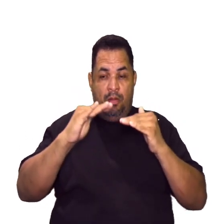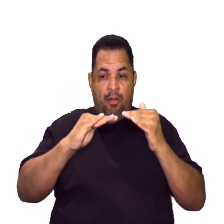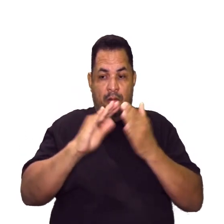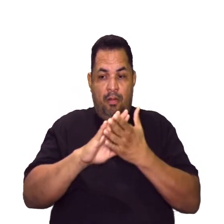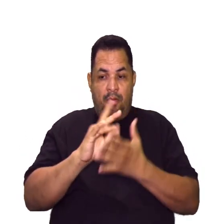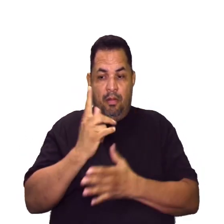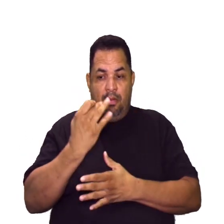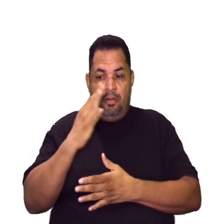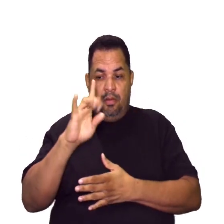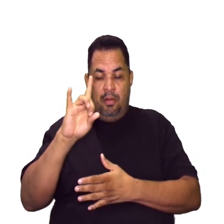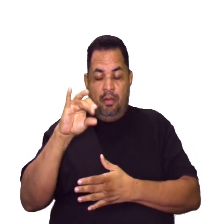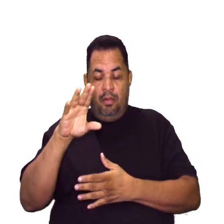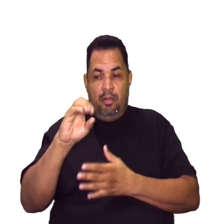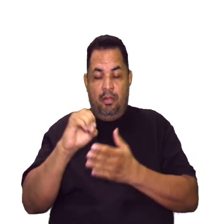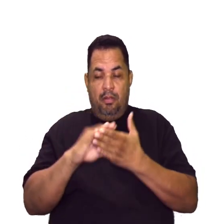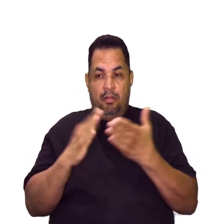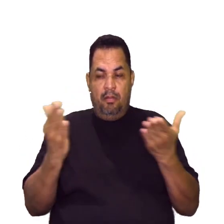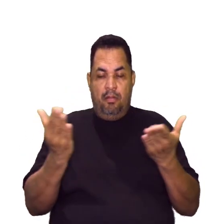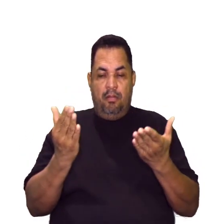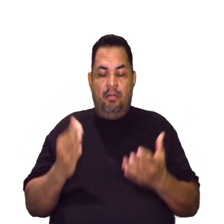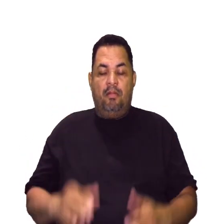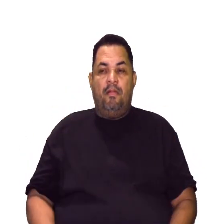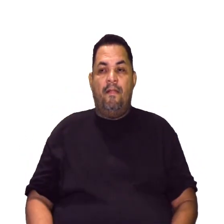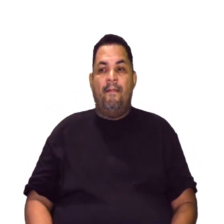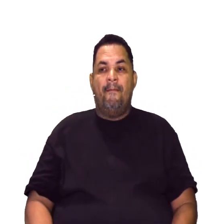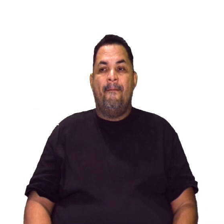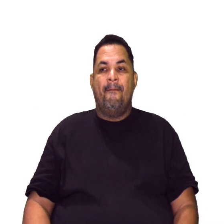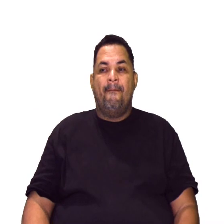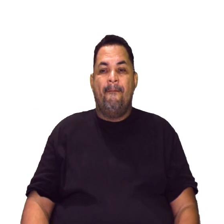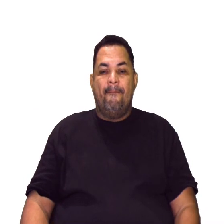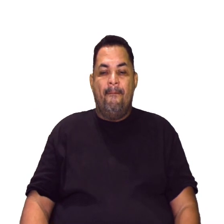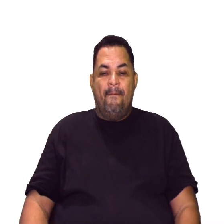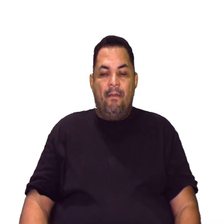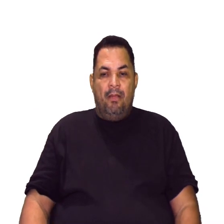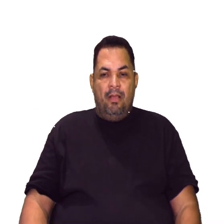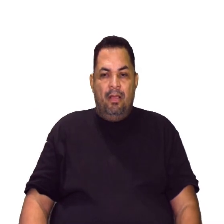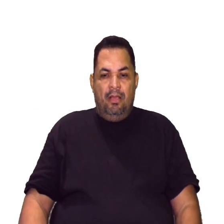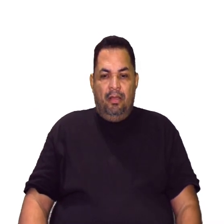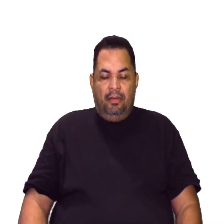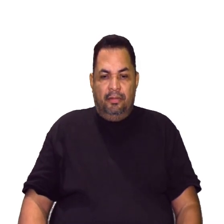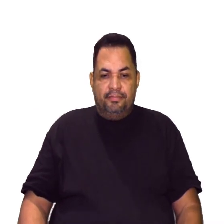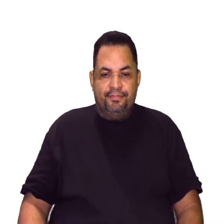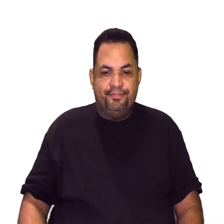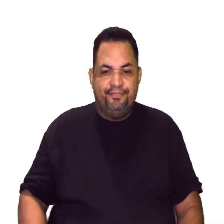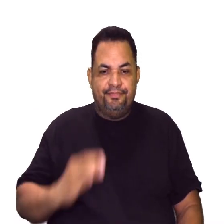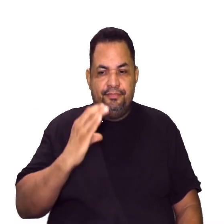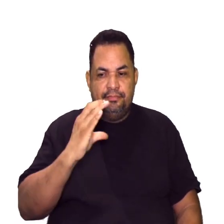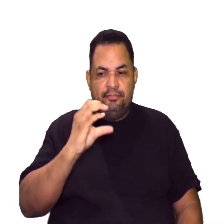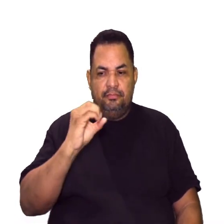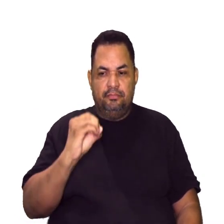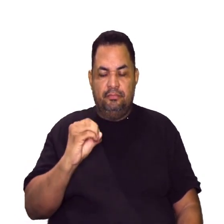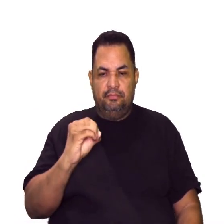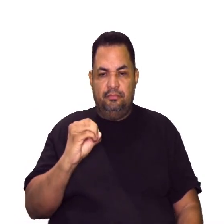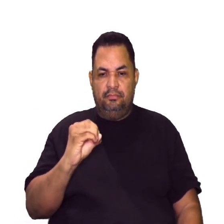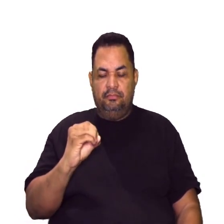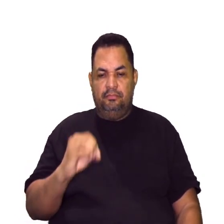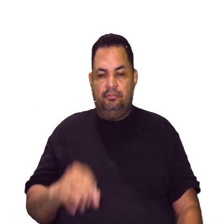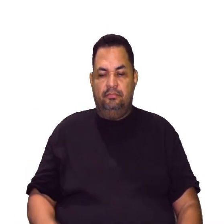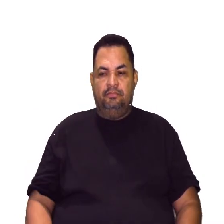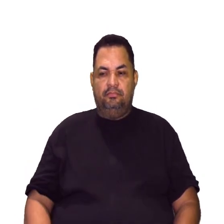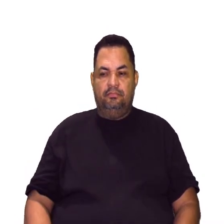o hidrogênio. Molécula linear. E o monóxido de carbono.